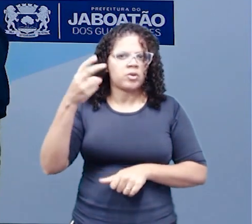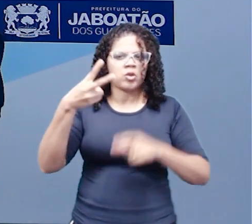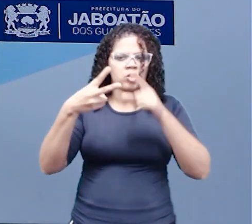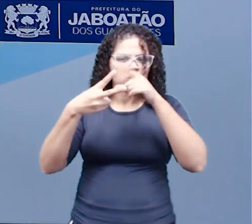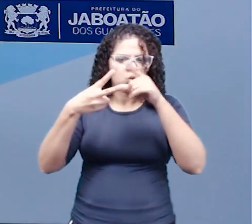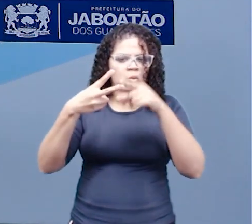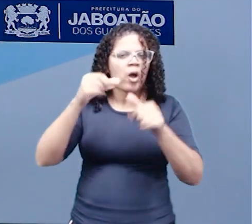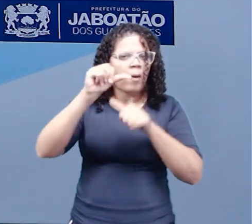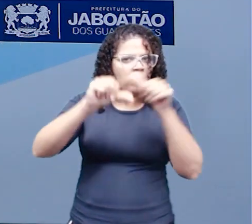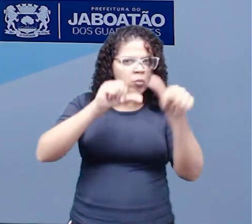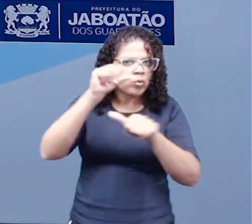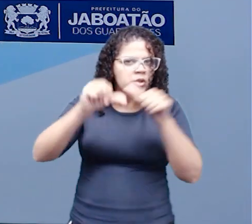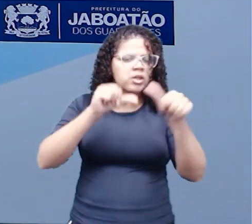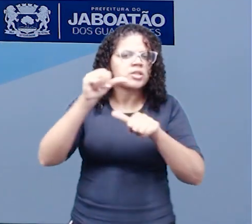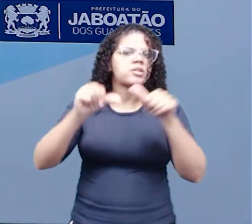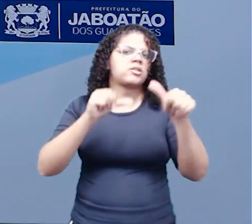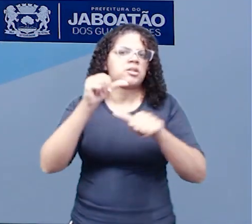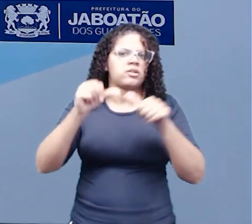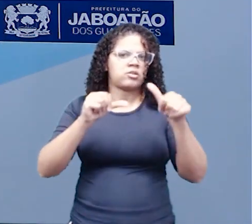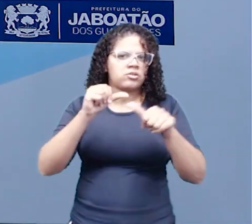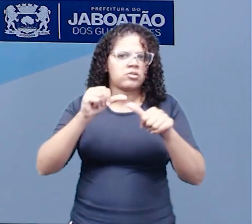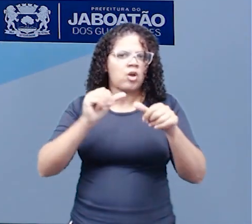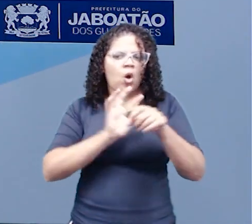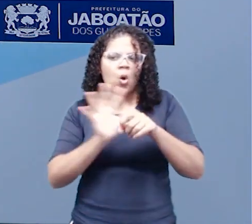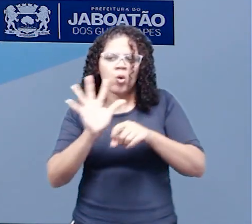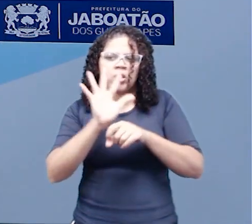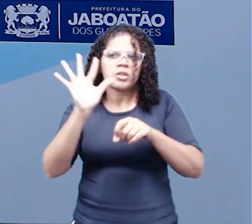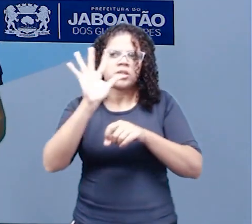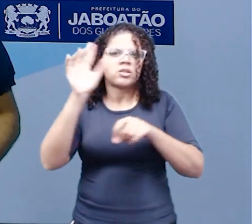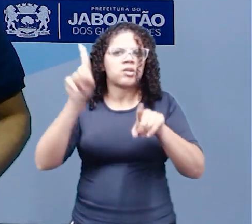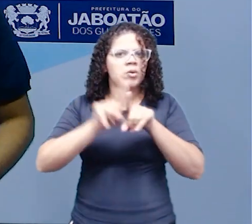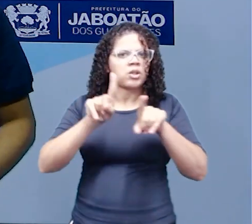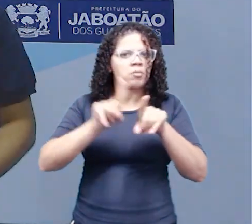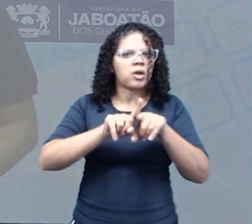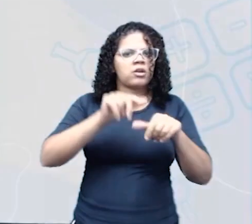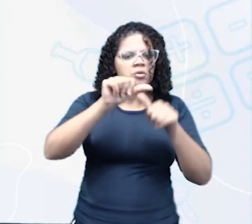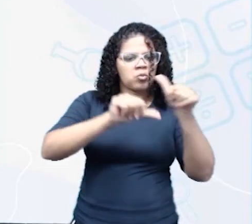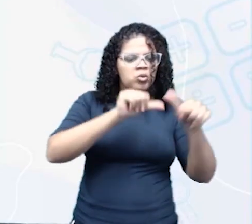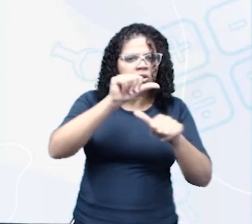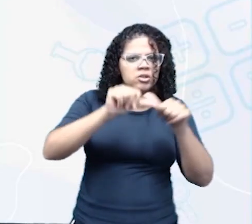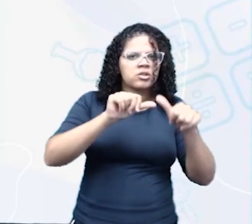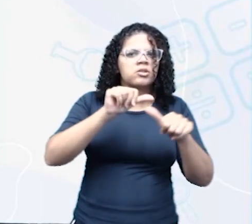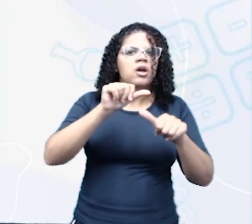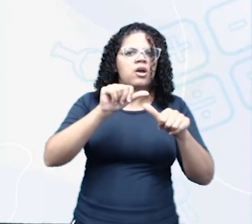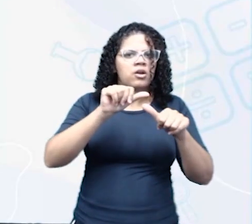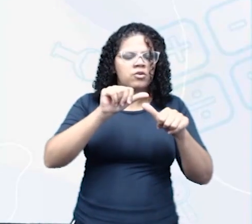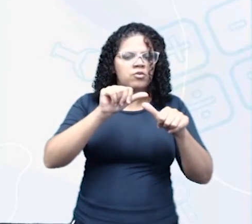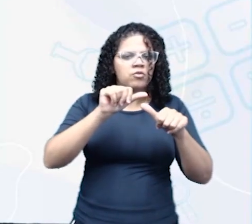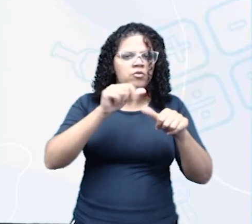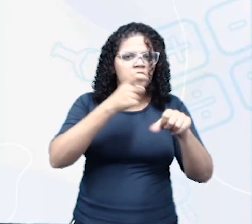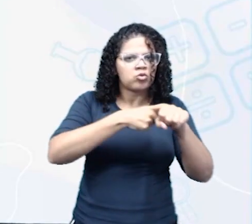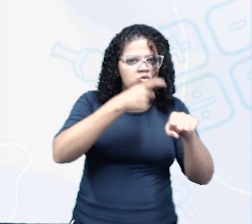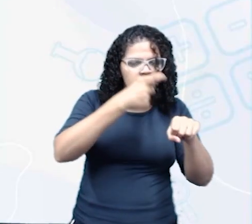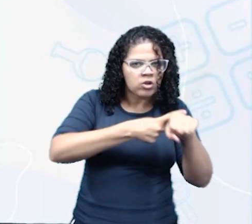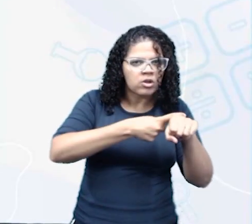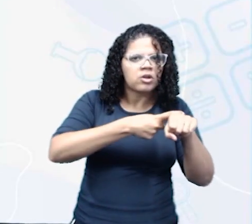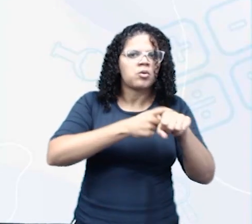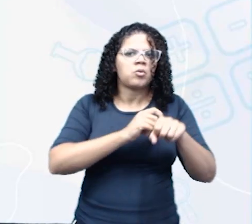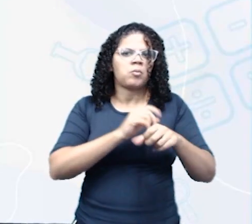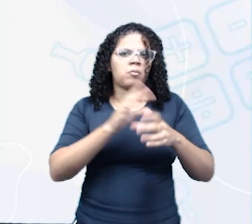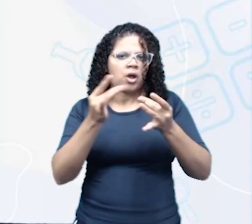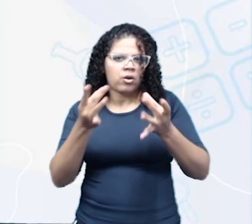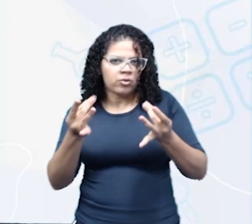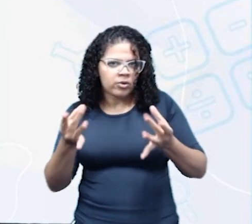físico. Condensação e fusão. Beleza. Mas será que são só elas?